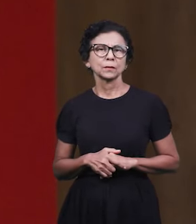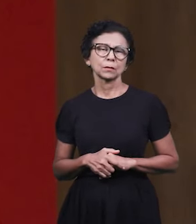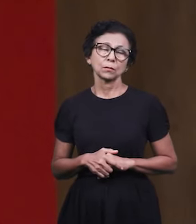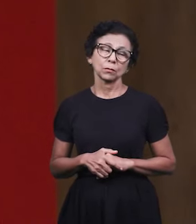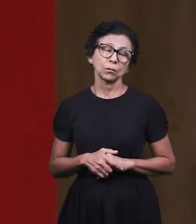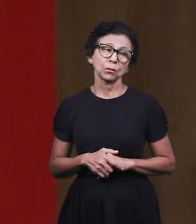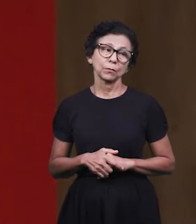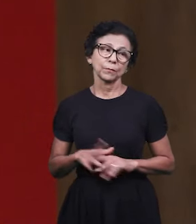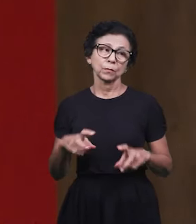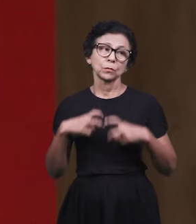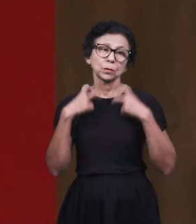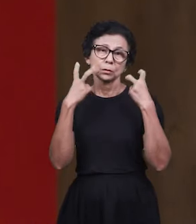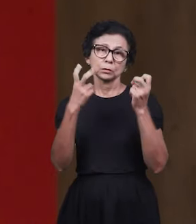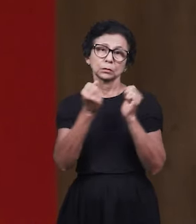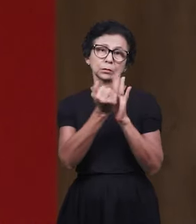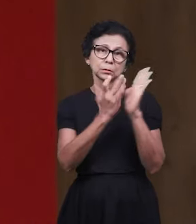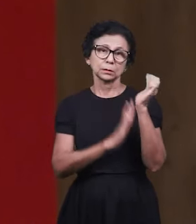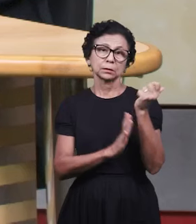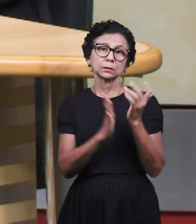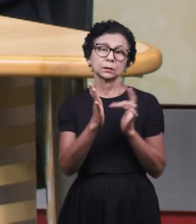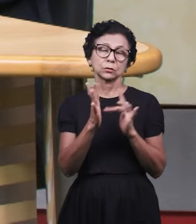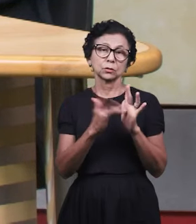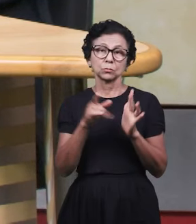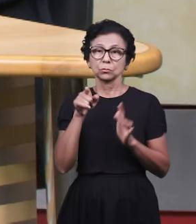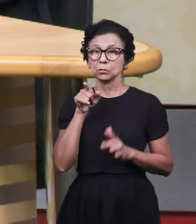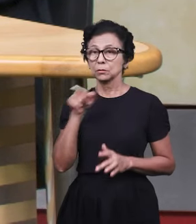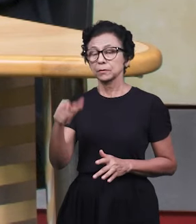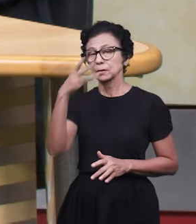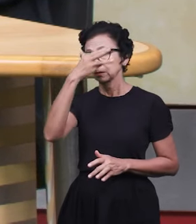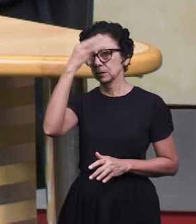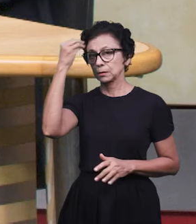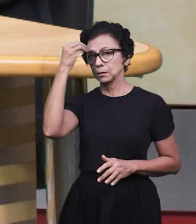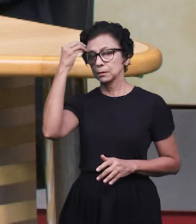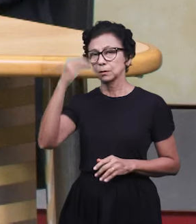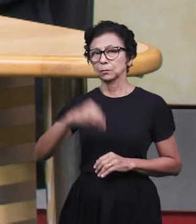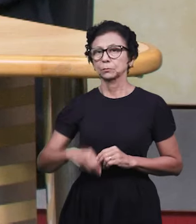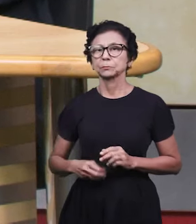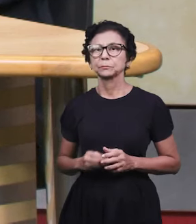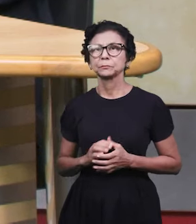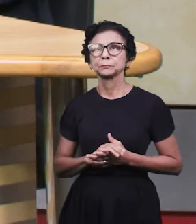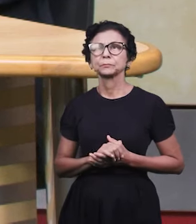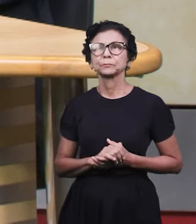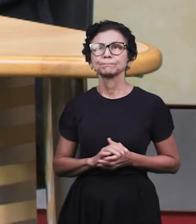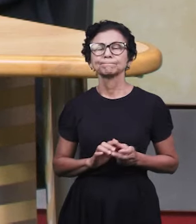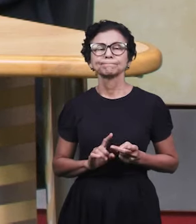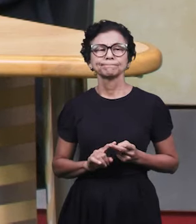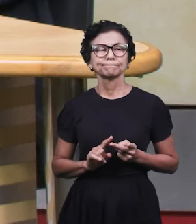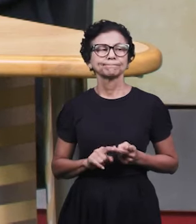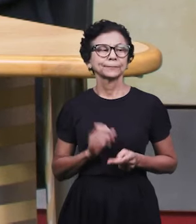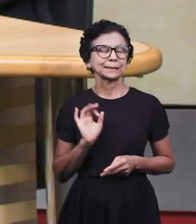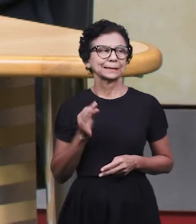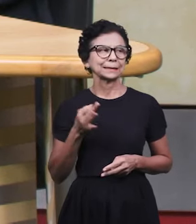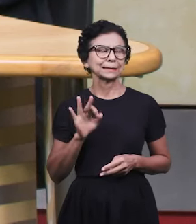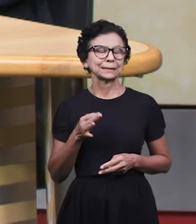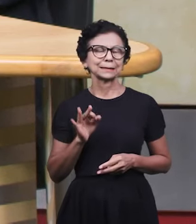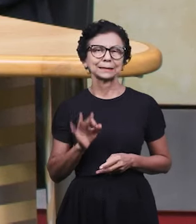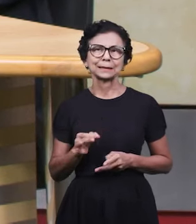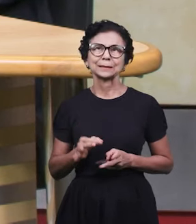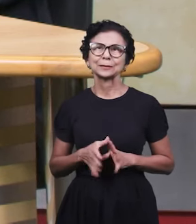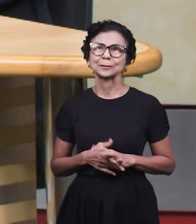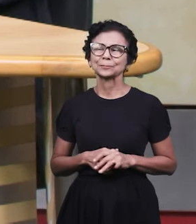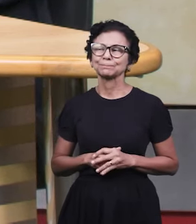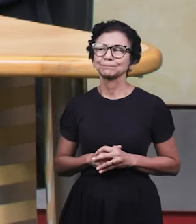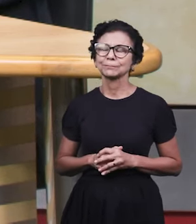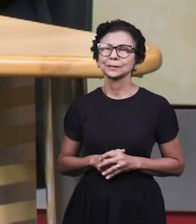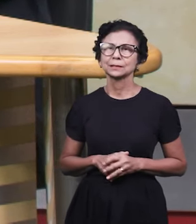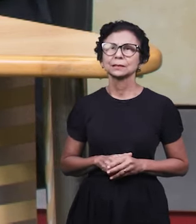do clamor. Olha. Aí ele falou, você tem razão. Assim, agora você estenda a